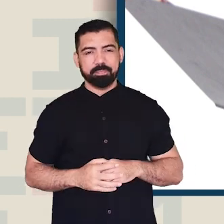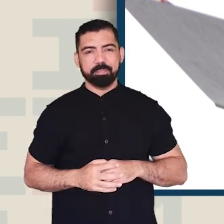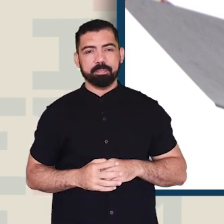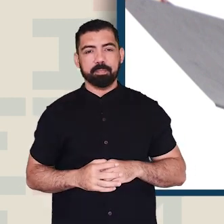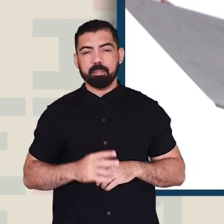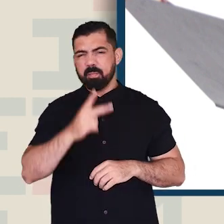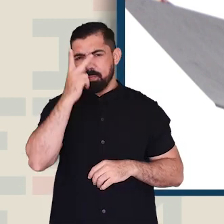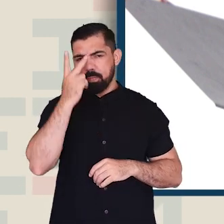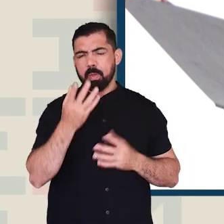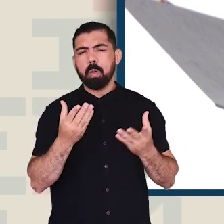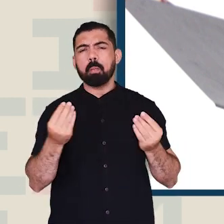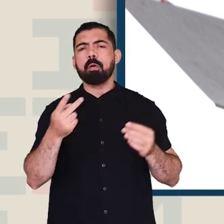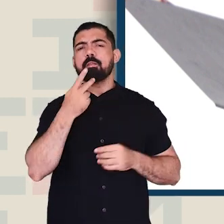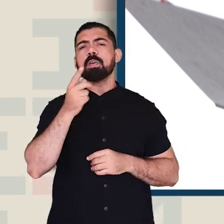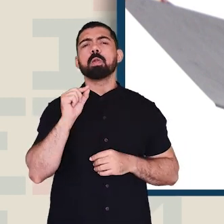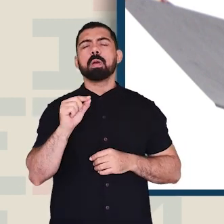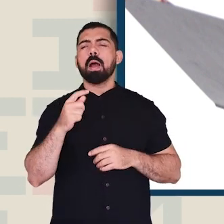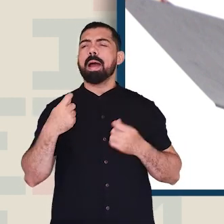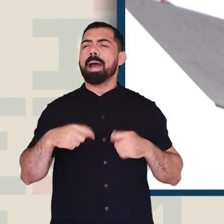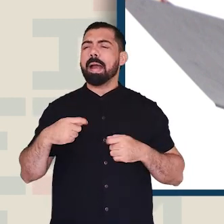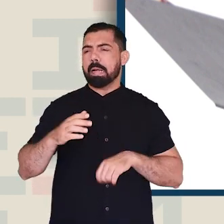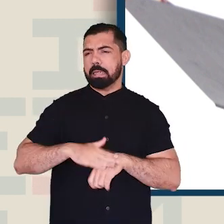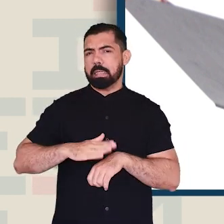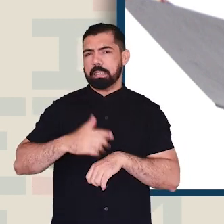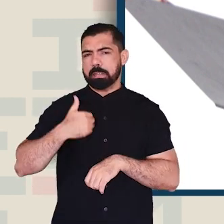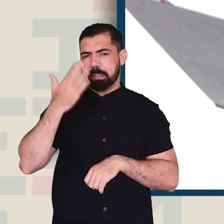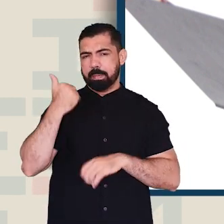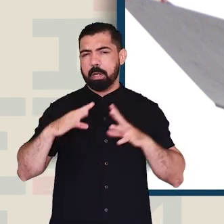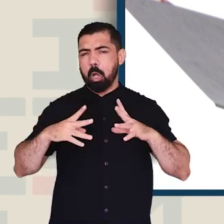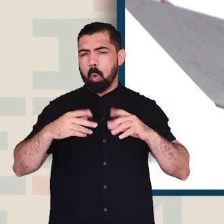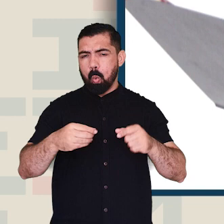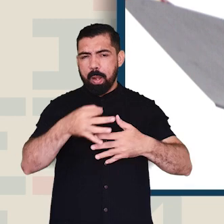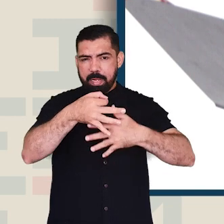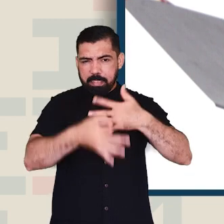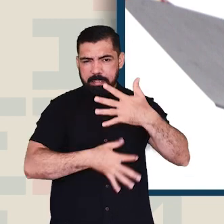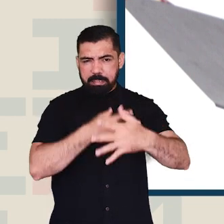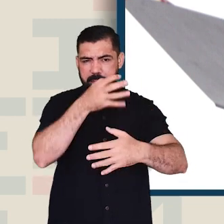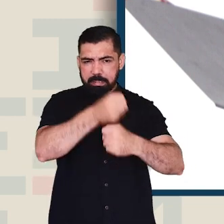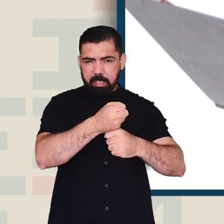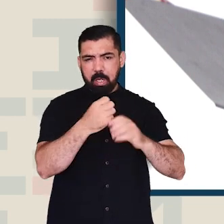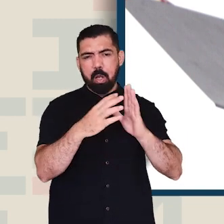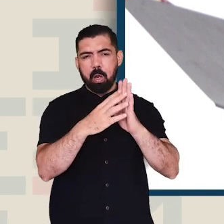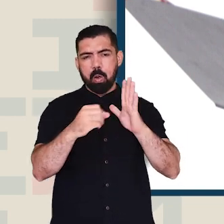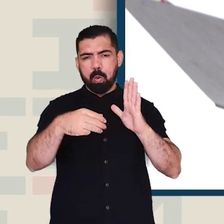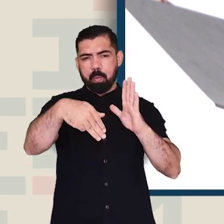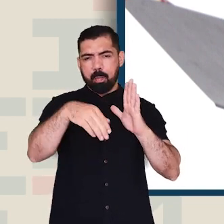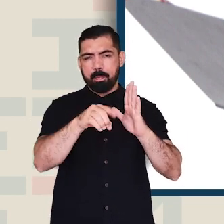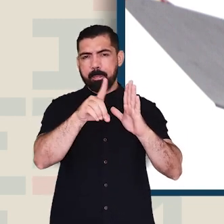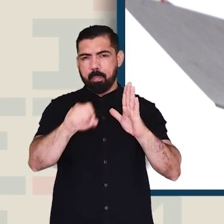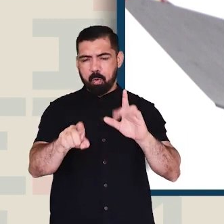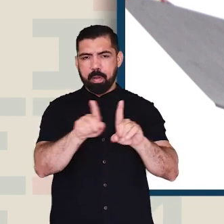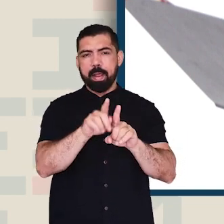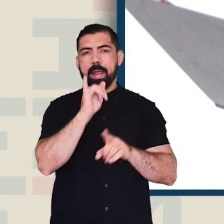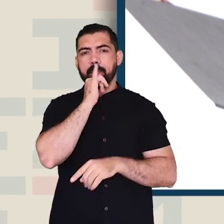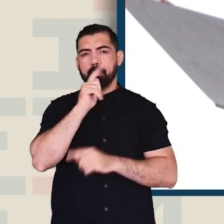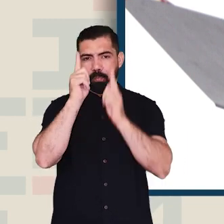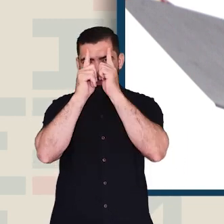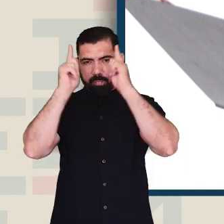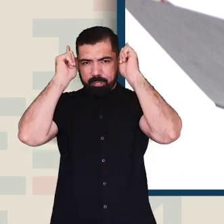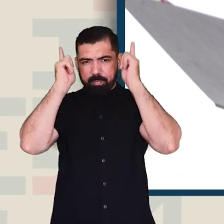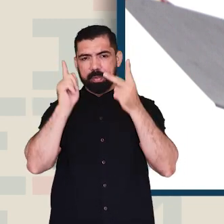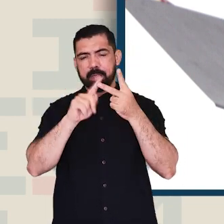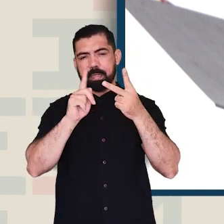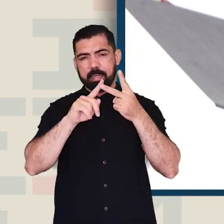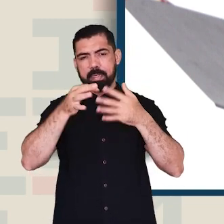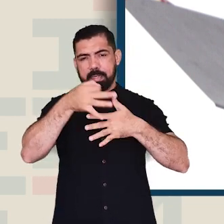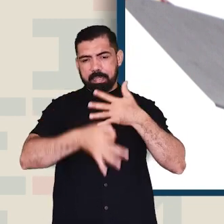muita gente diz, eu tenho que saber todas as escalas, todos os modos, né? Os modos gregos e as